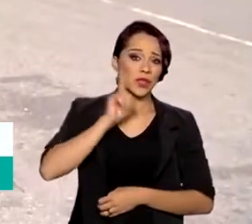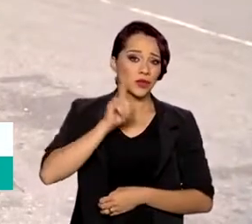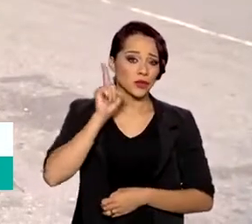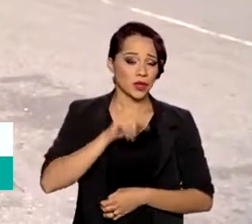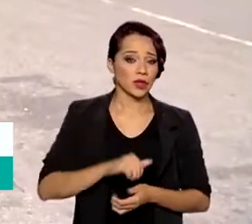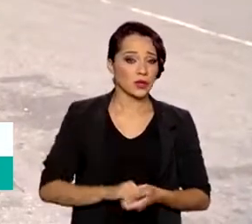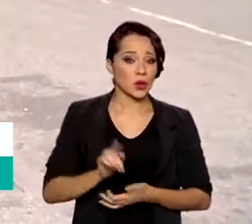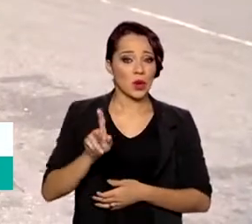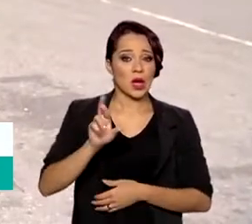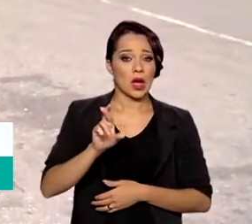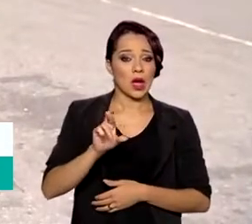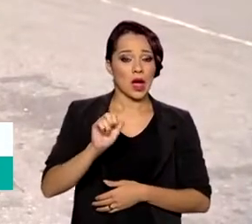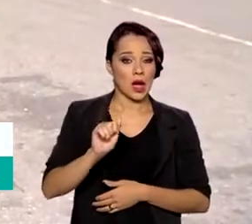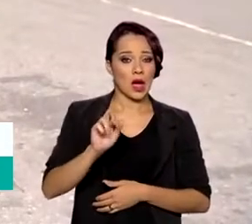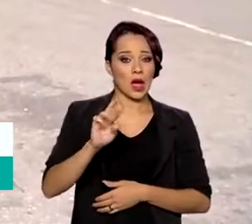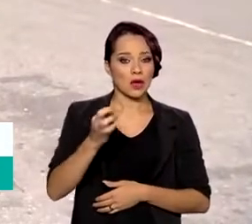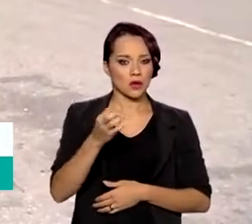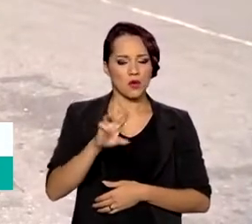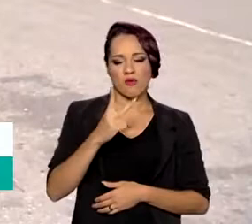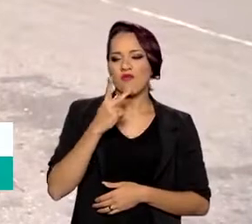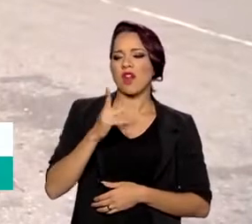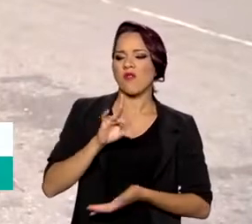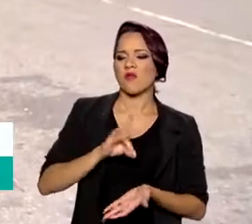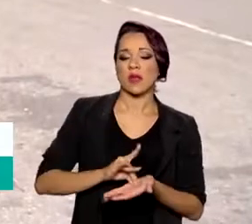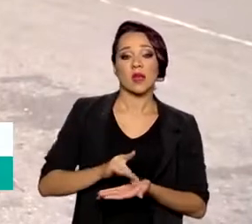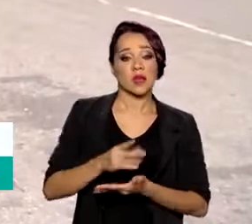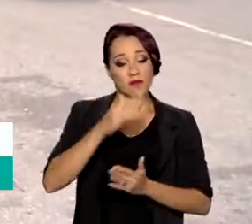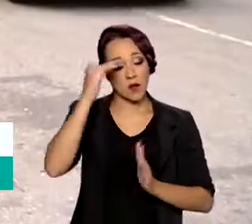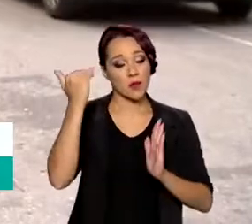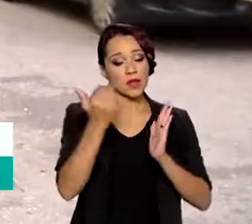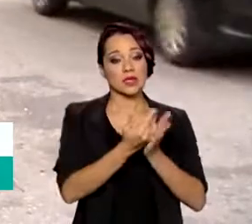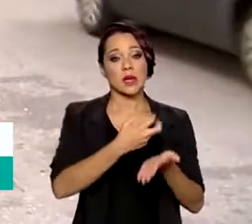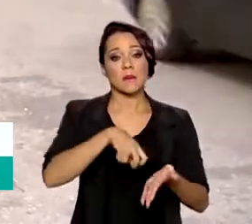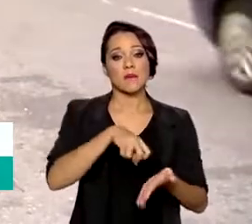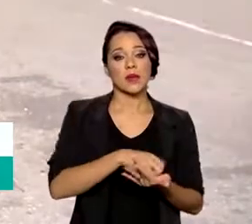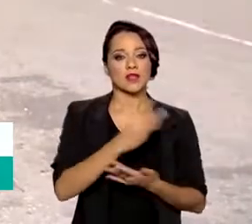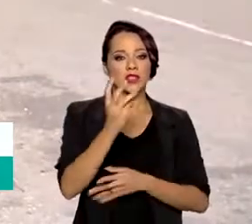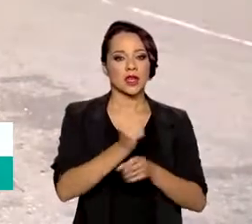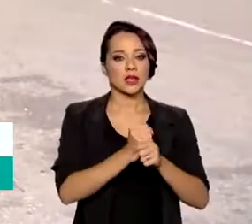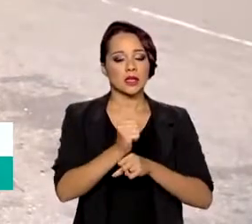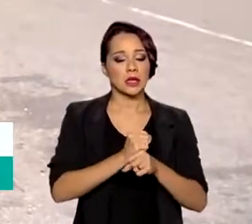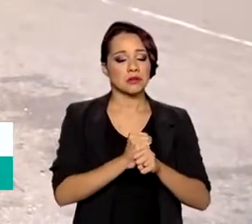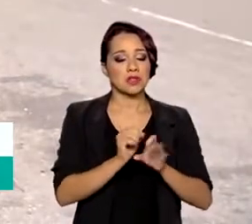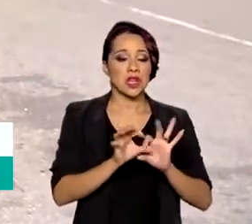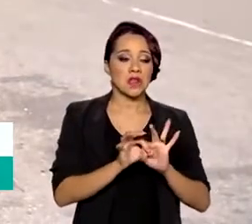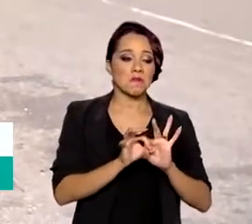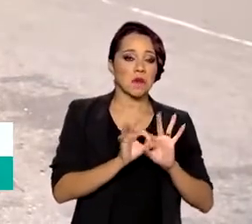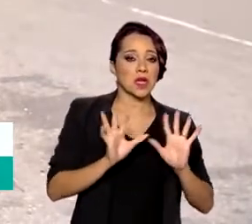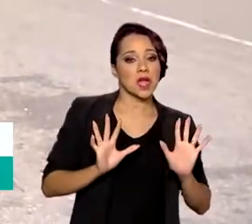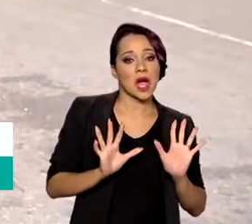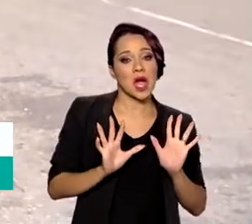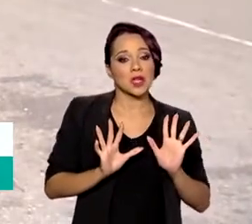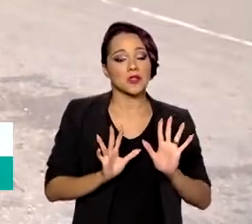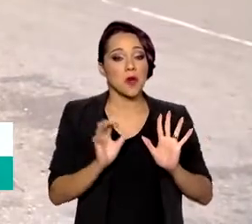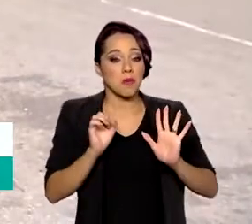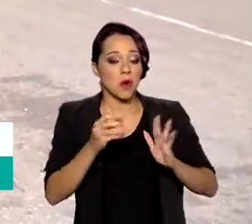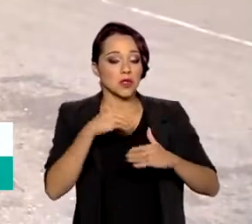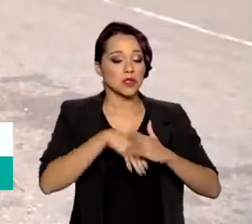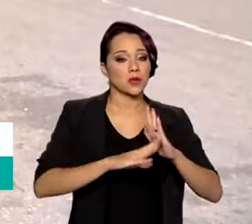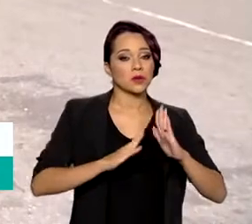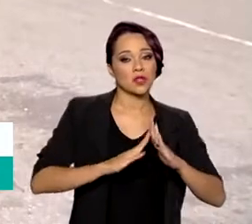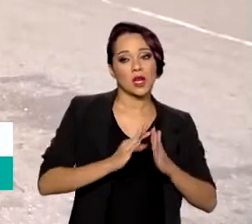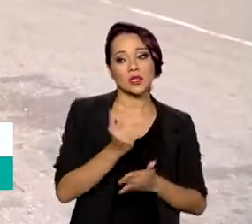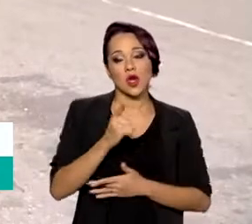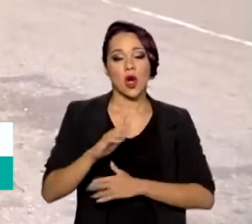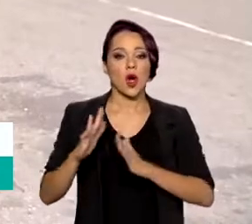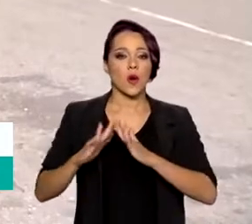o Rei Arthur assumiu o crime e vai cumprir essa pena aí de 3 anos em liberdade condicional. Poderá ser cumprida em casa ou em